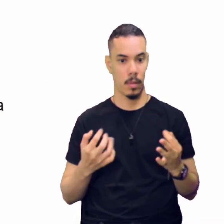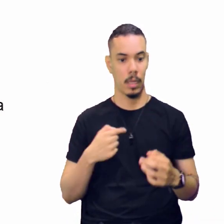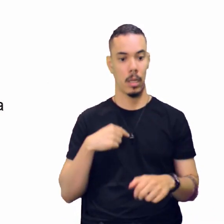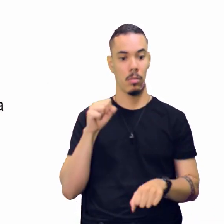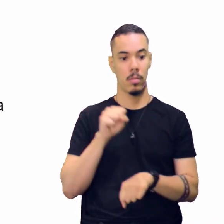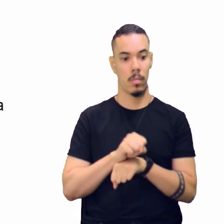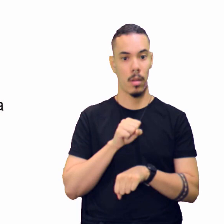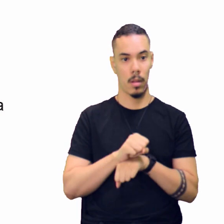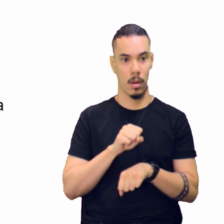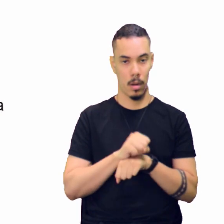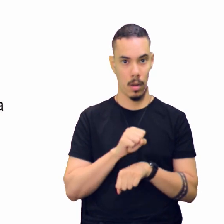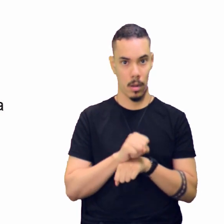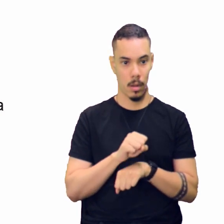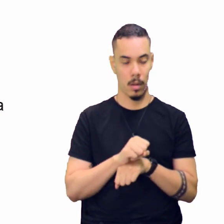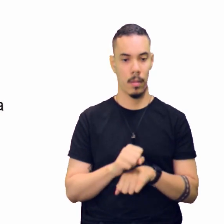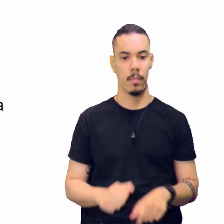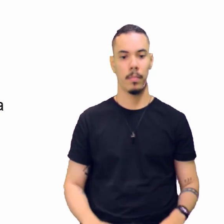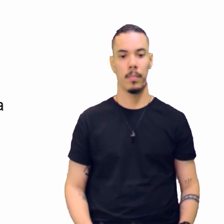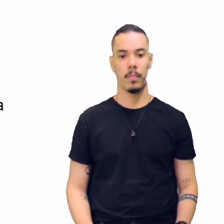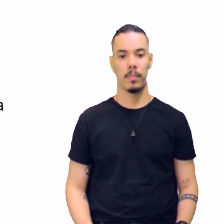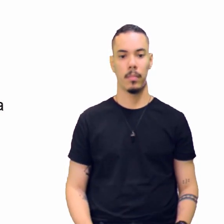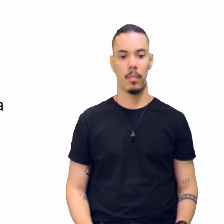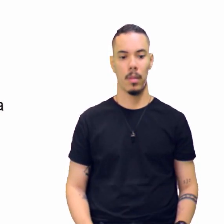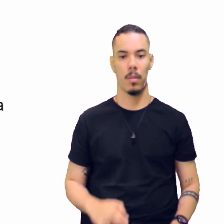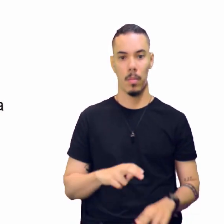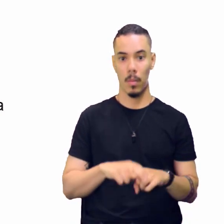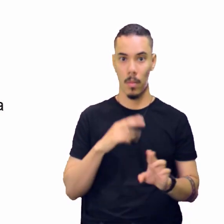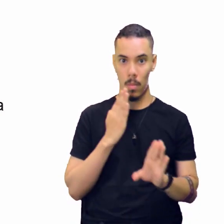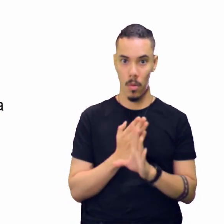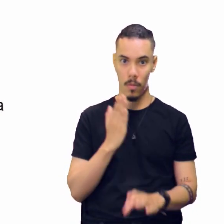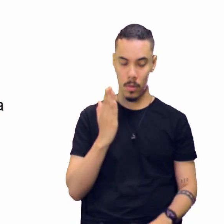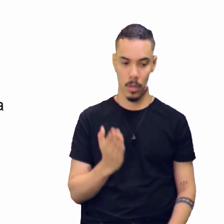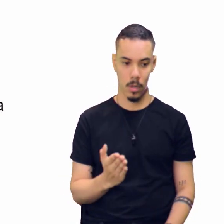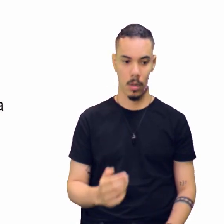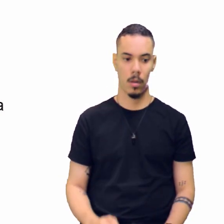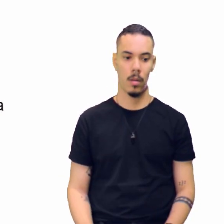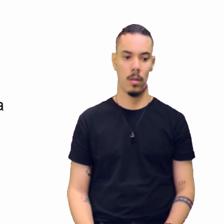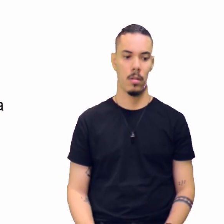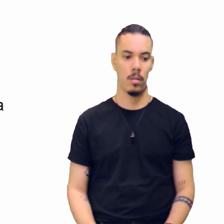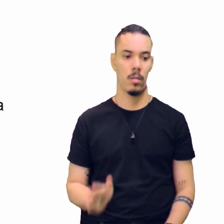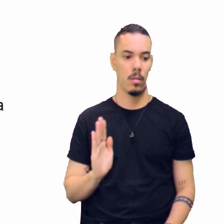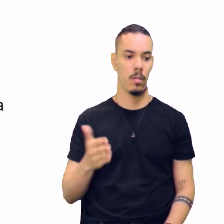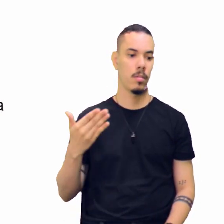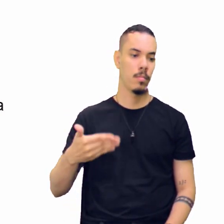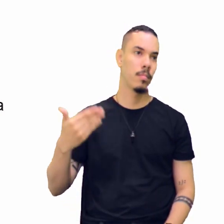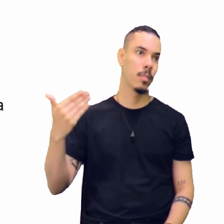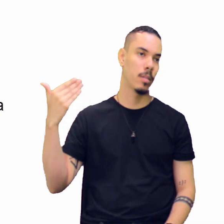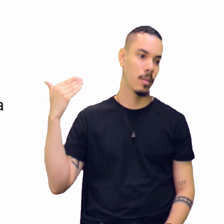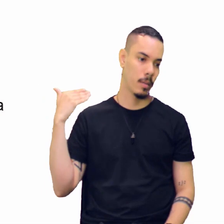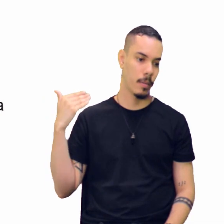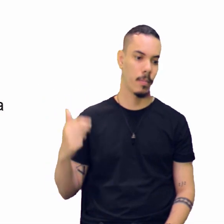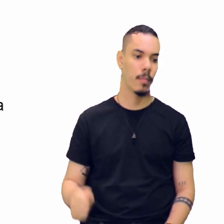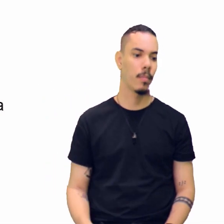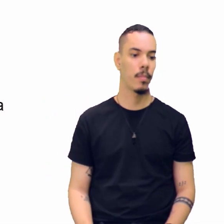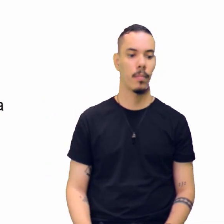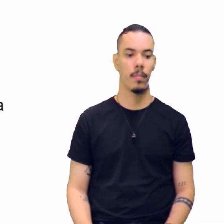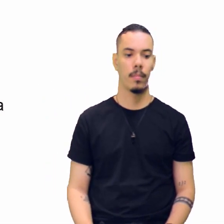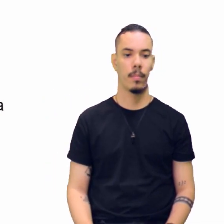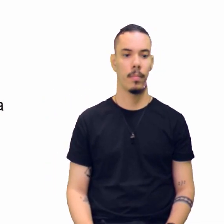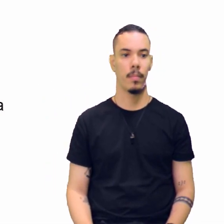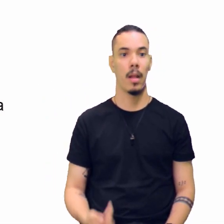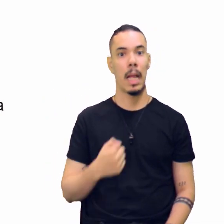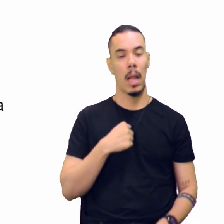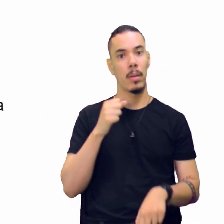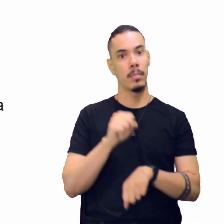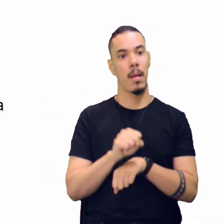Esperei, eu esperei por você. Esperei, uma vez só, né? Eu